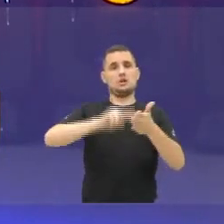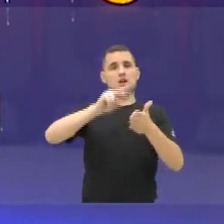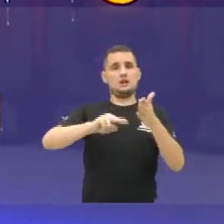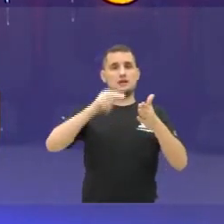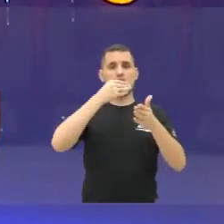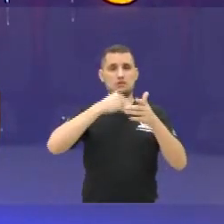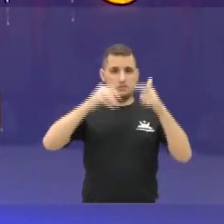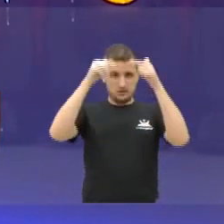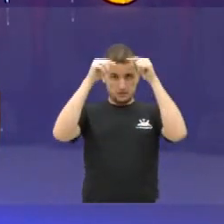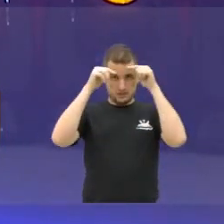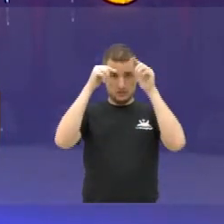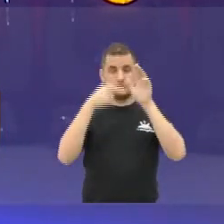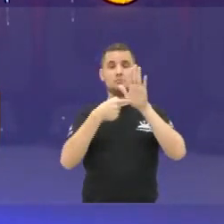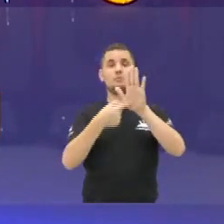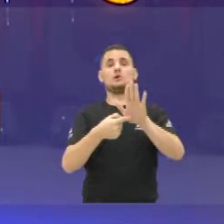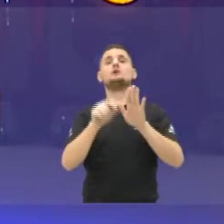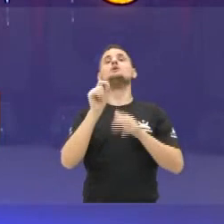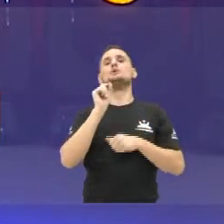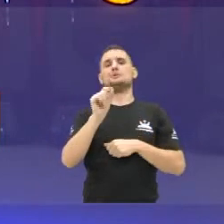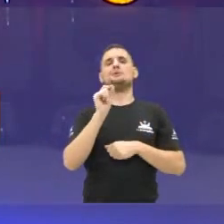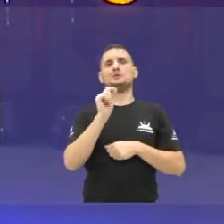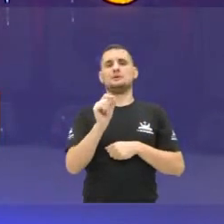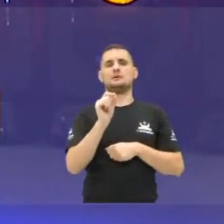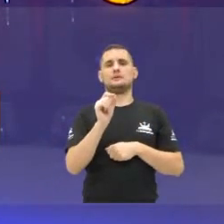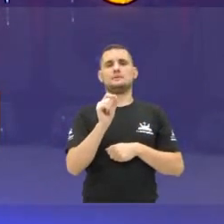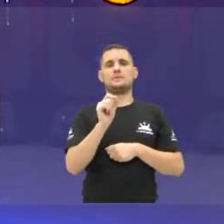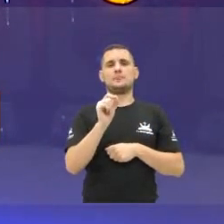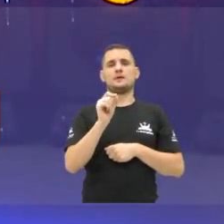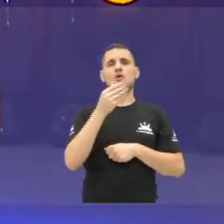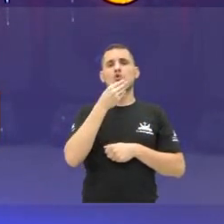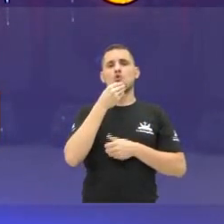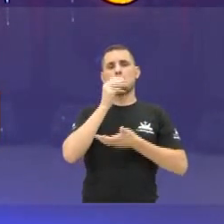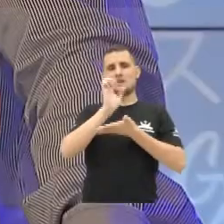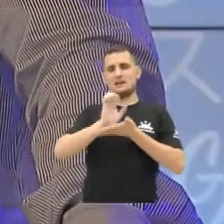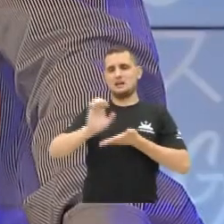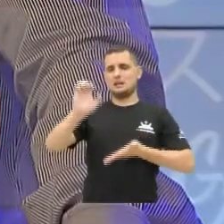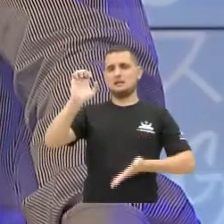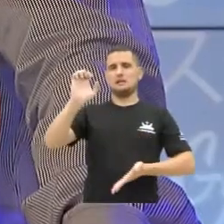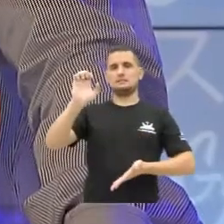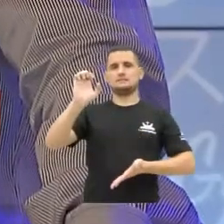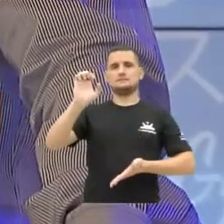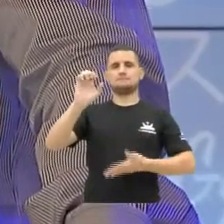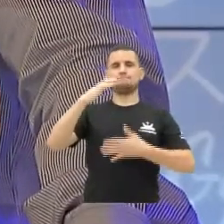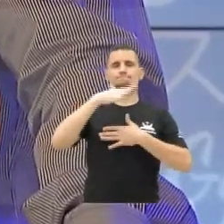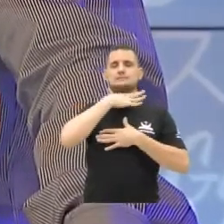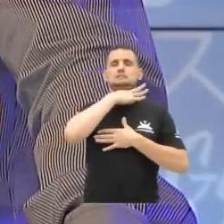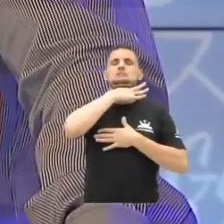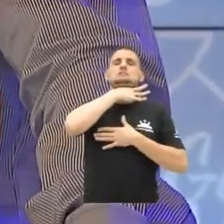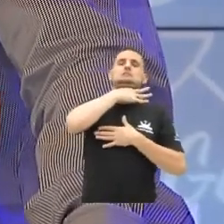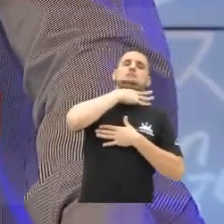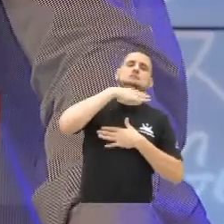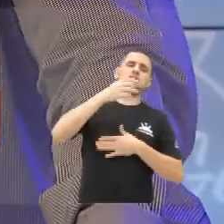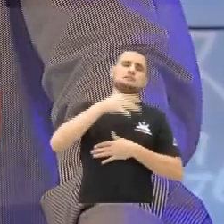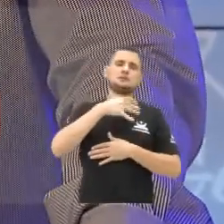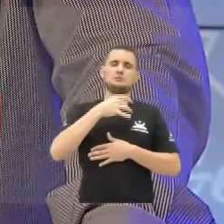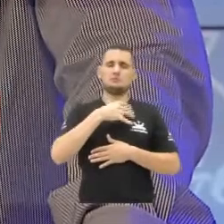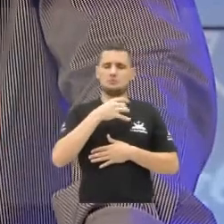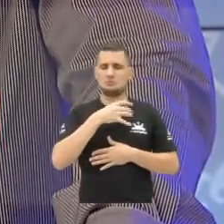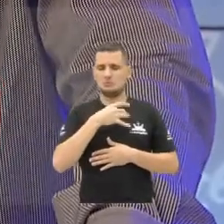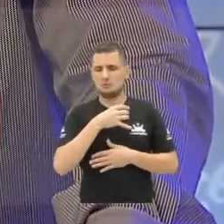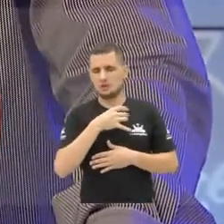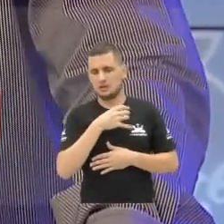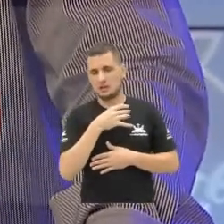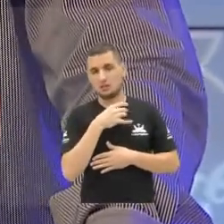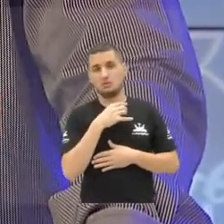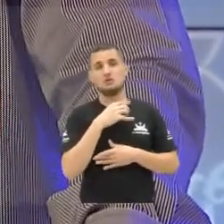reis mostra um Elias em crise, com medo, com vontade